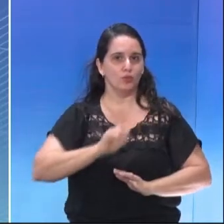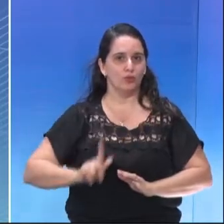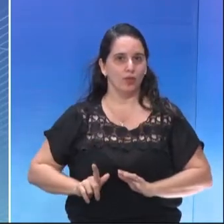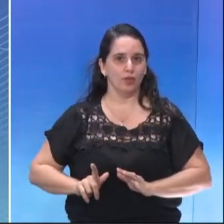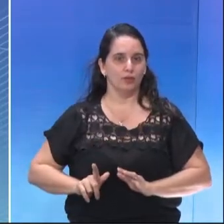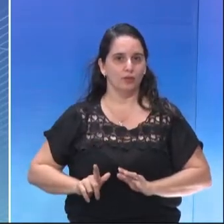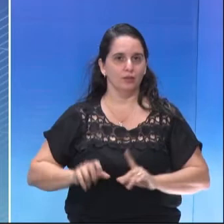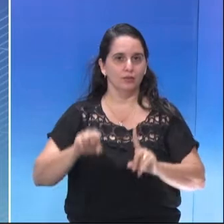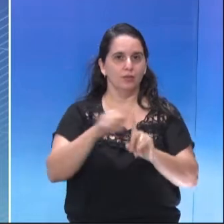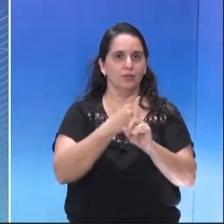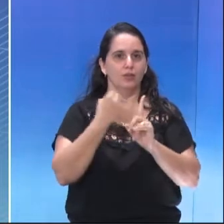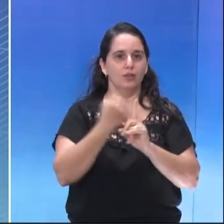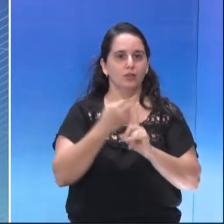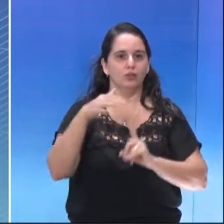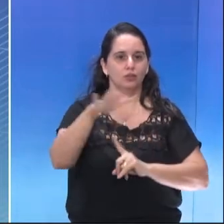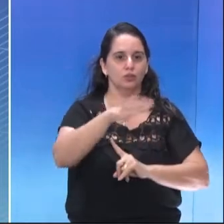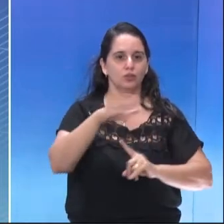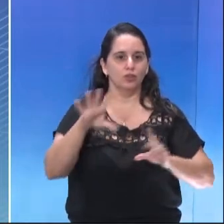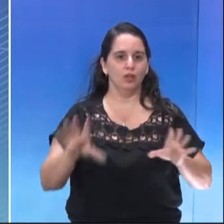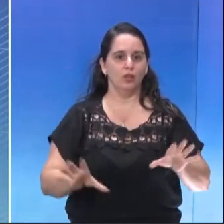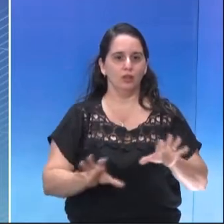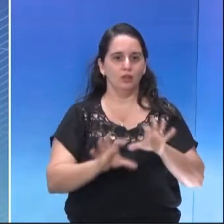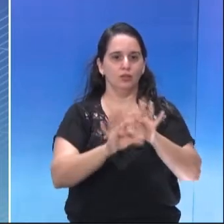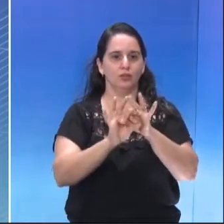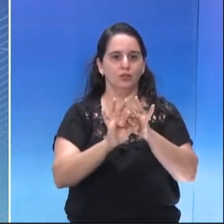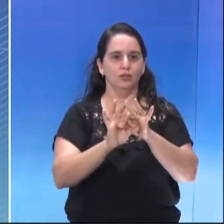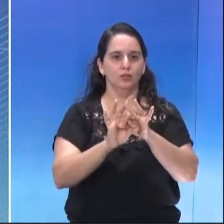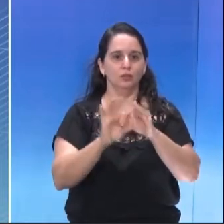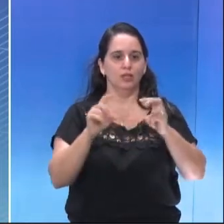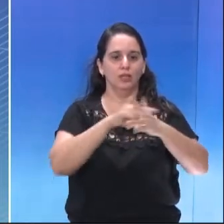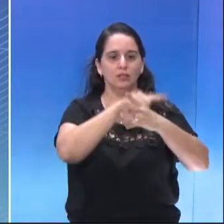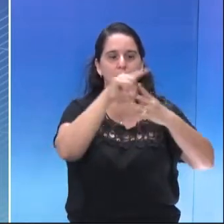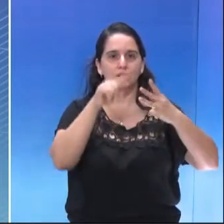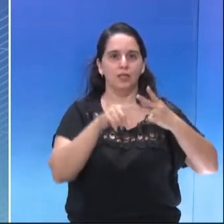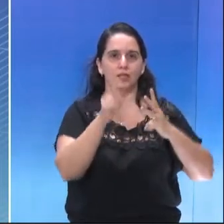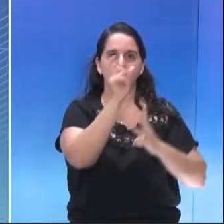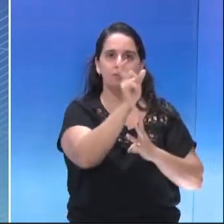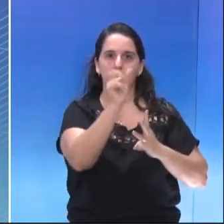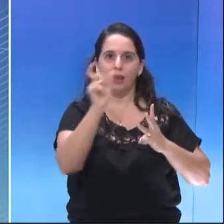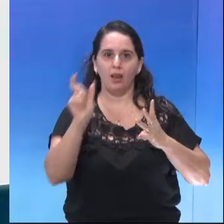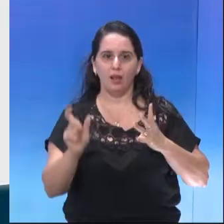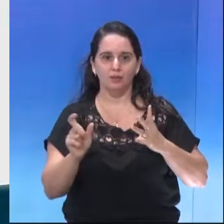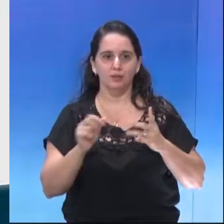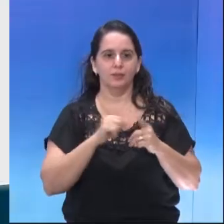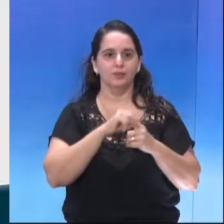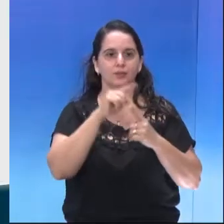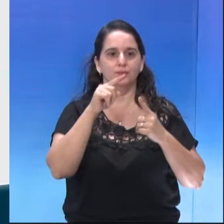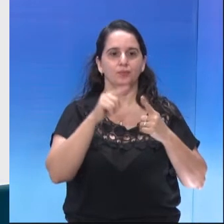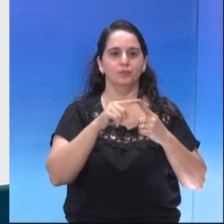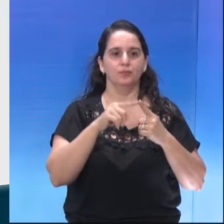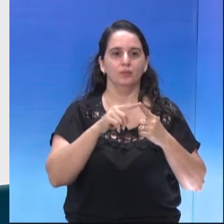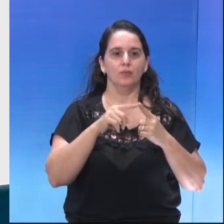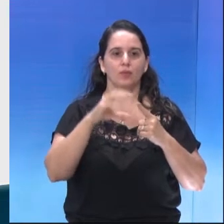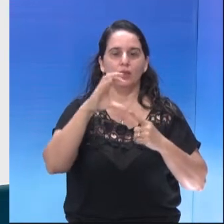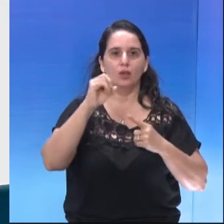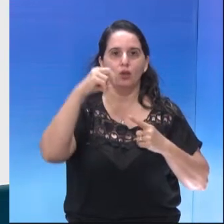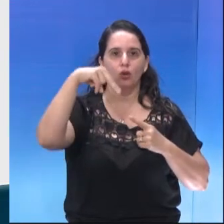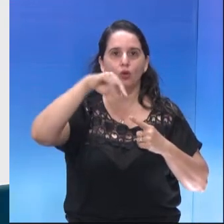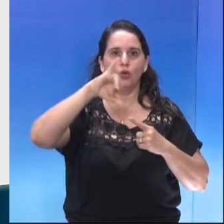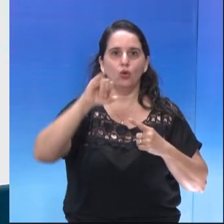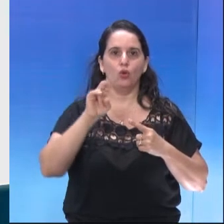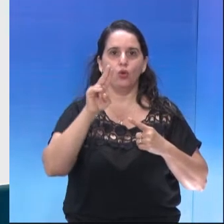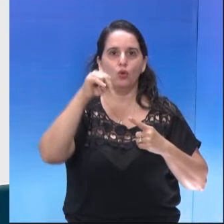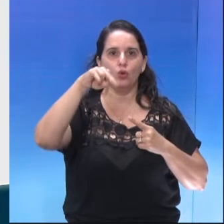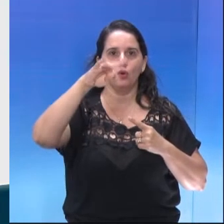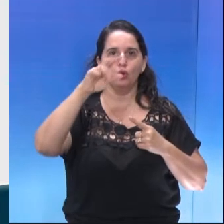sociedade sejam... Eu coloquei 3 palavras aí para você usar lá no dia, Zé. Tá aí. Que essas ações sejam conjuntas.